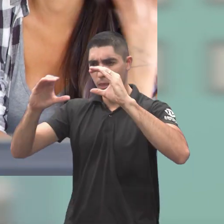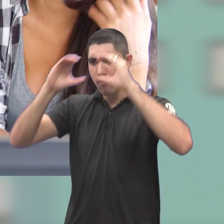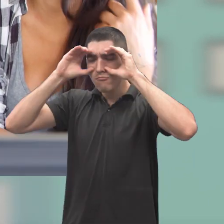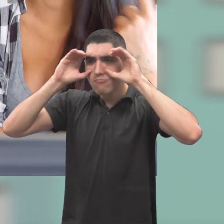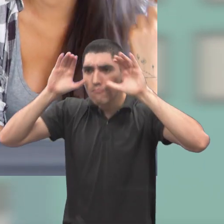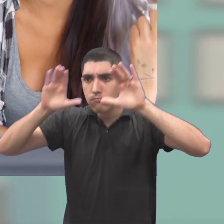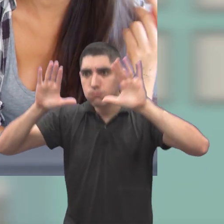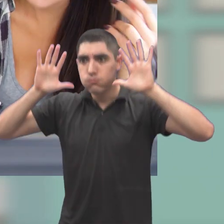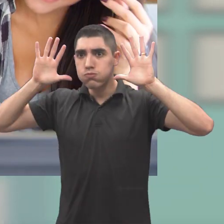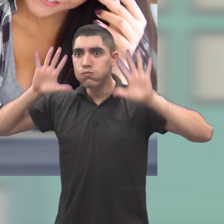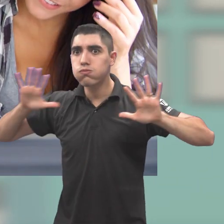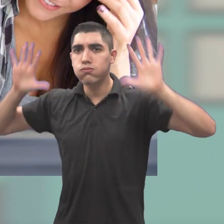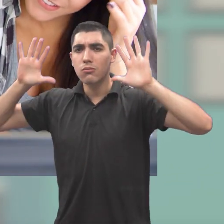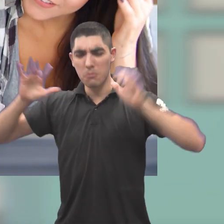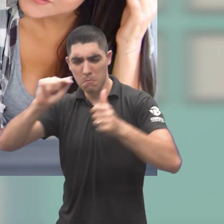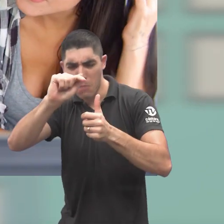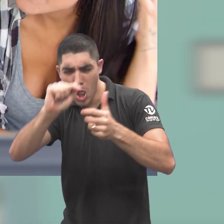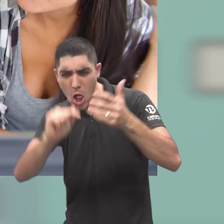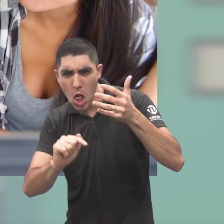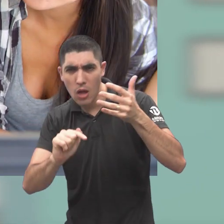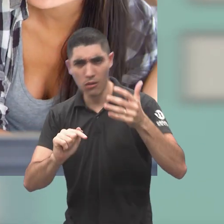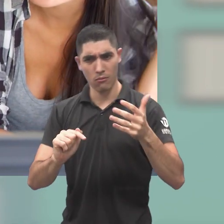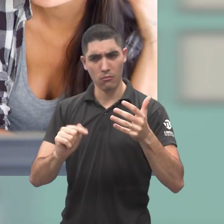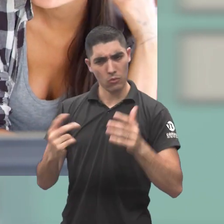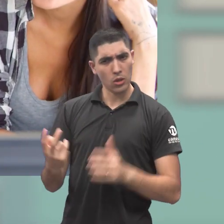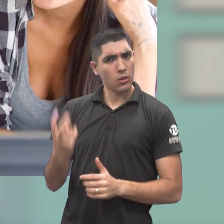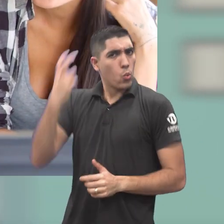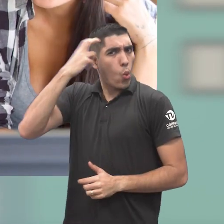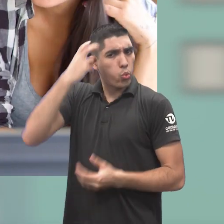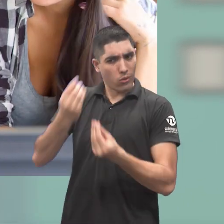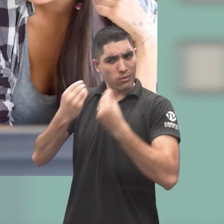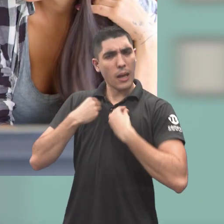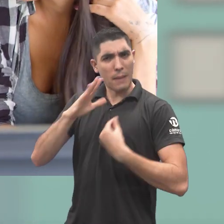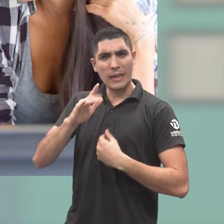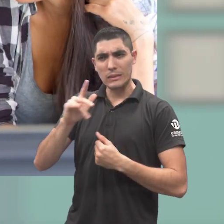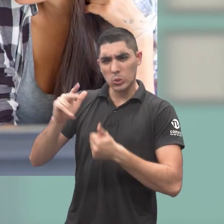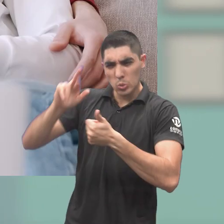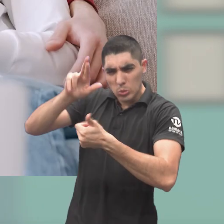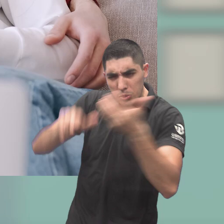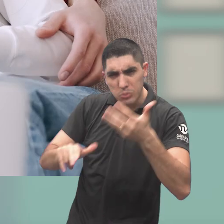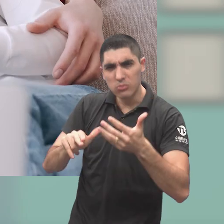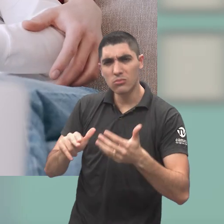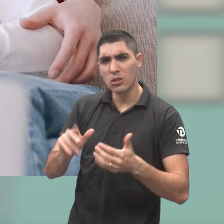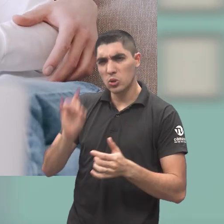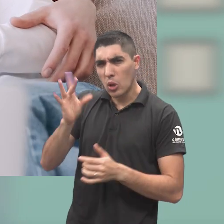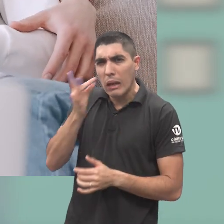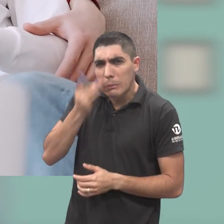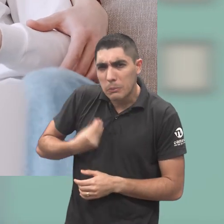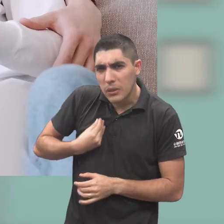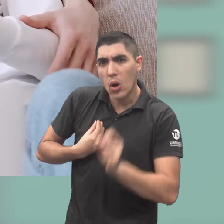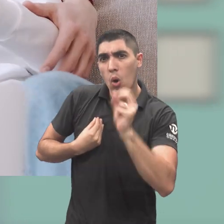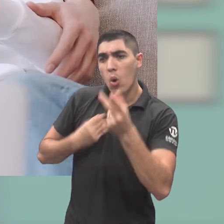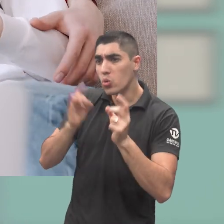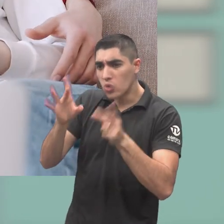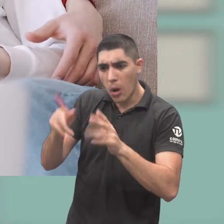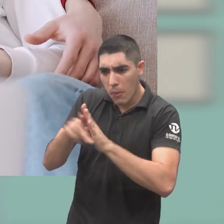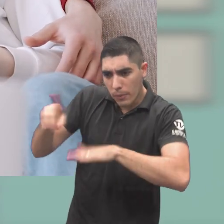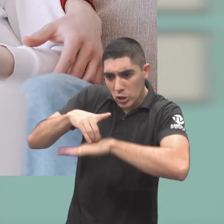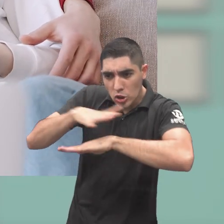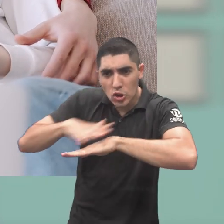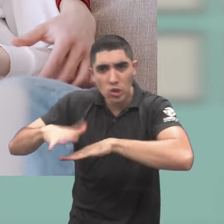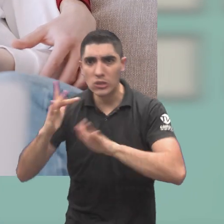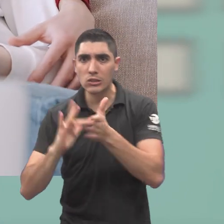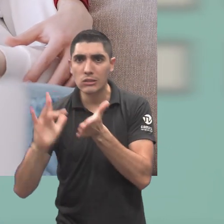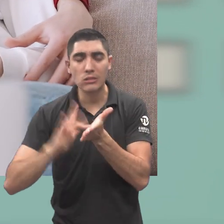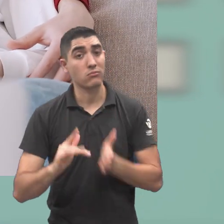jeito tradicional de consumir cultura ainda tem espaço ou tudo vai virar digital? As novas gerações estão moldando